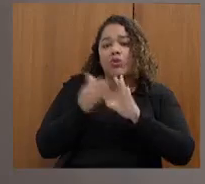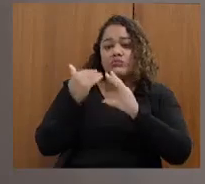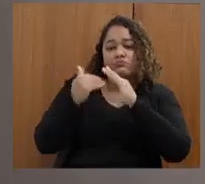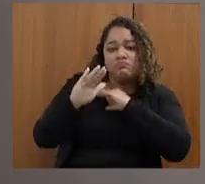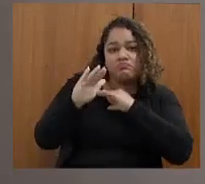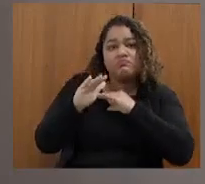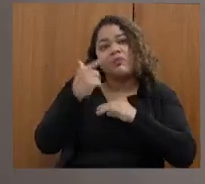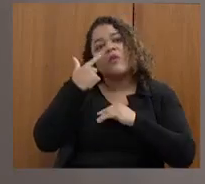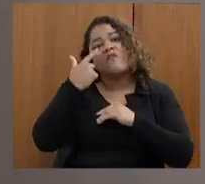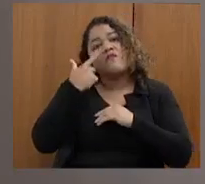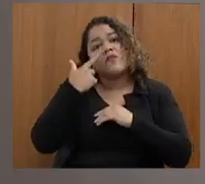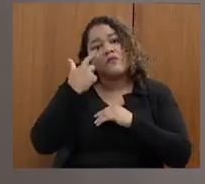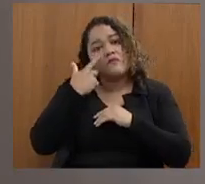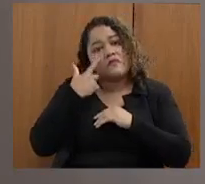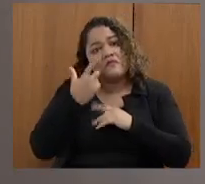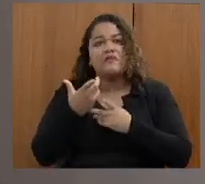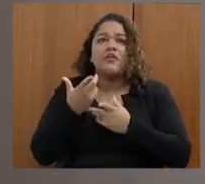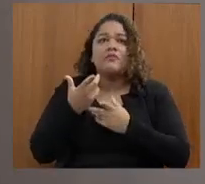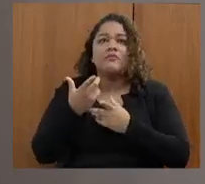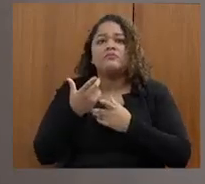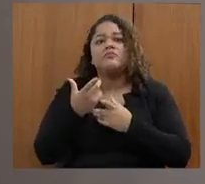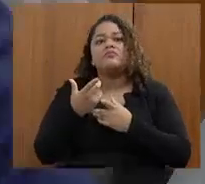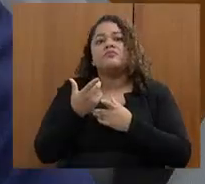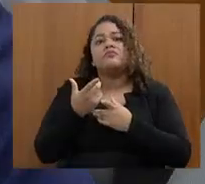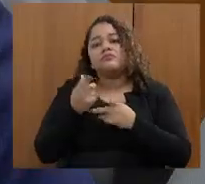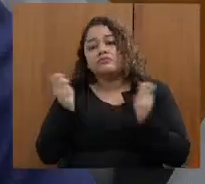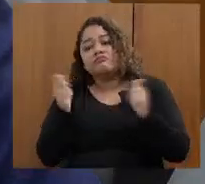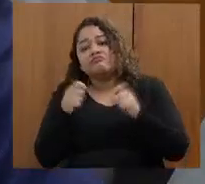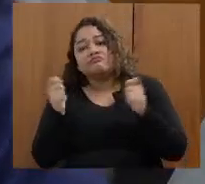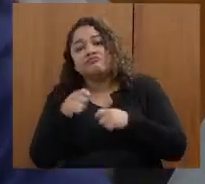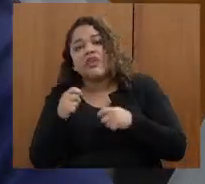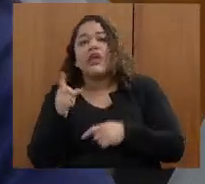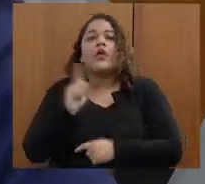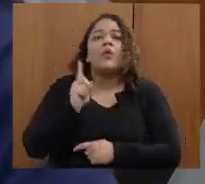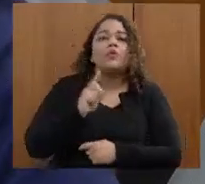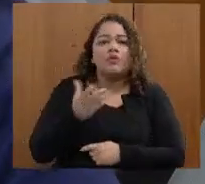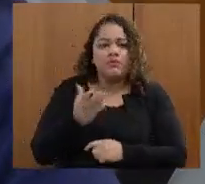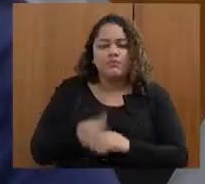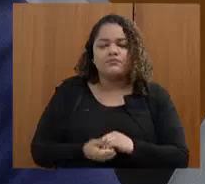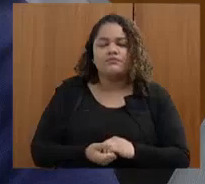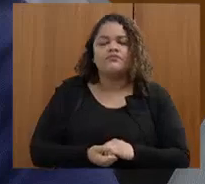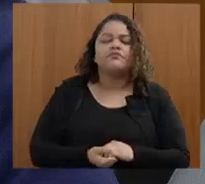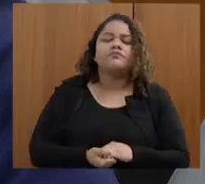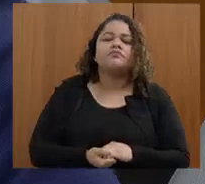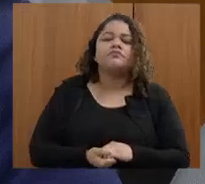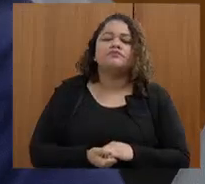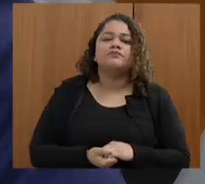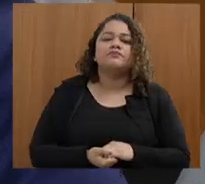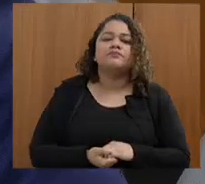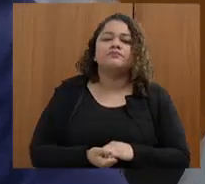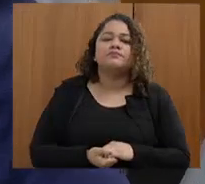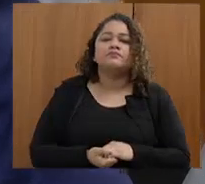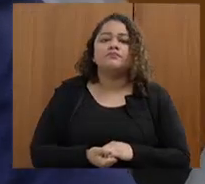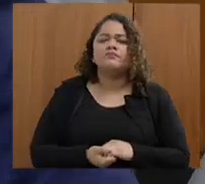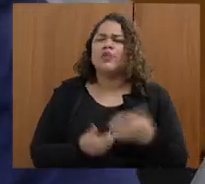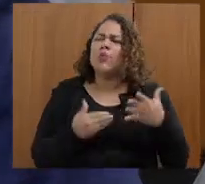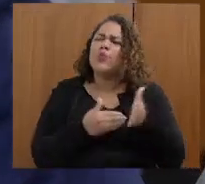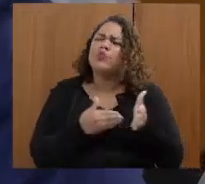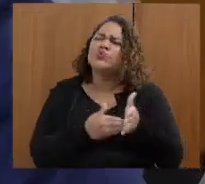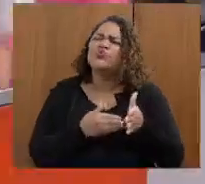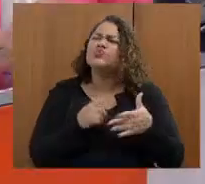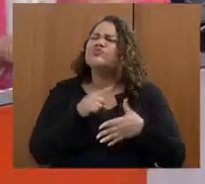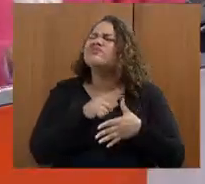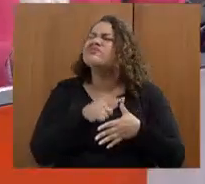vê a viabilidade via cada unidade para ver se é possível a implantação e qual foi o